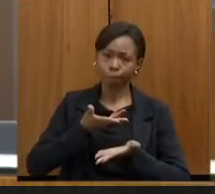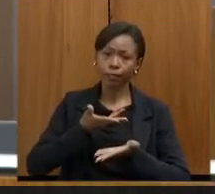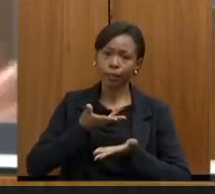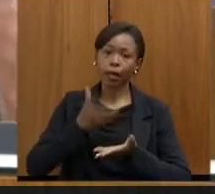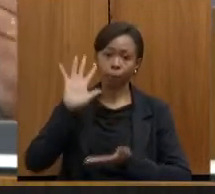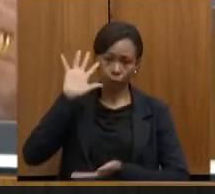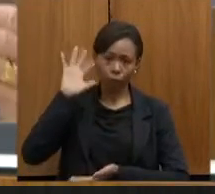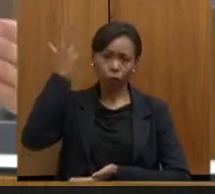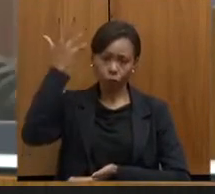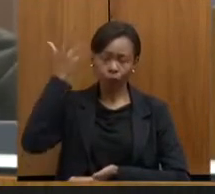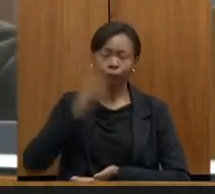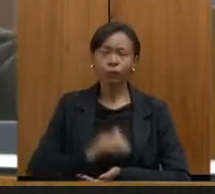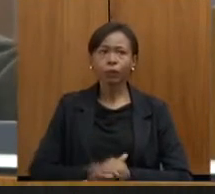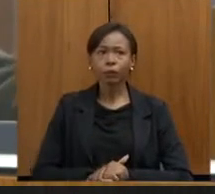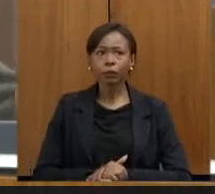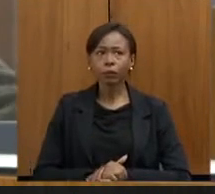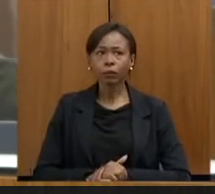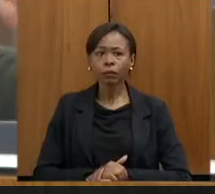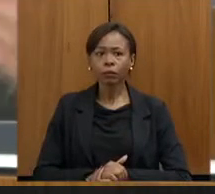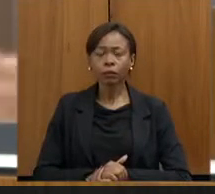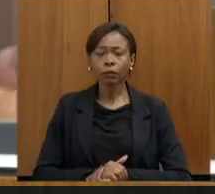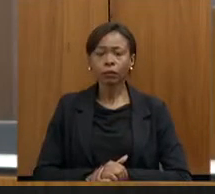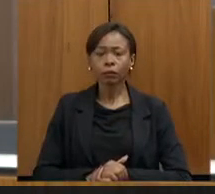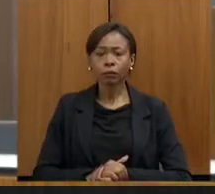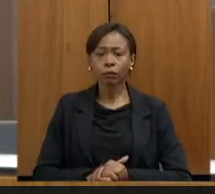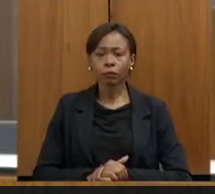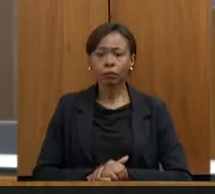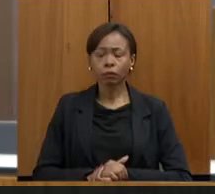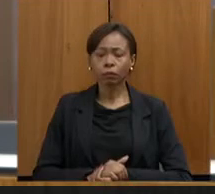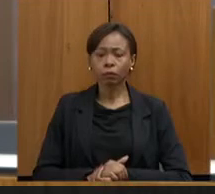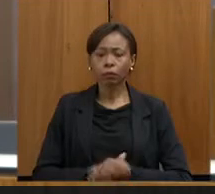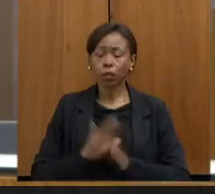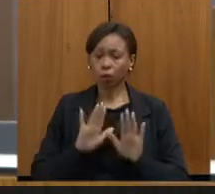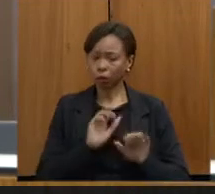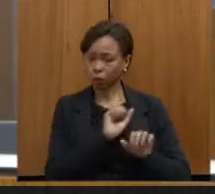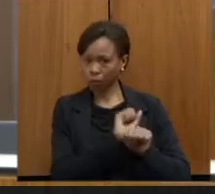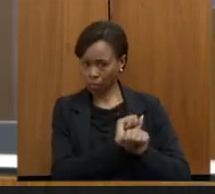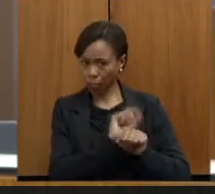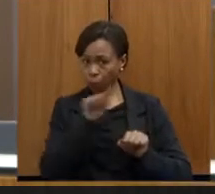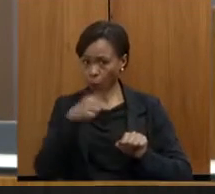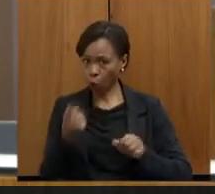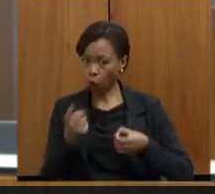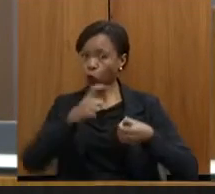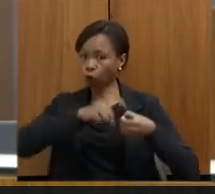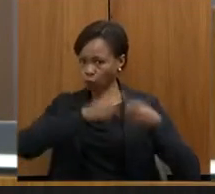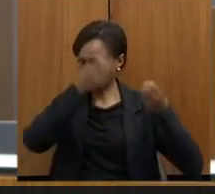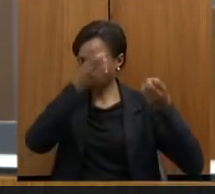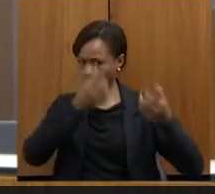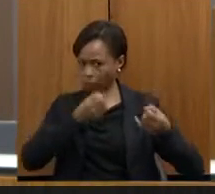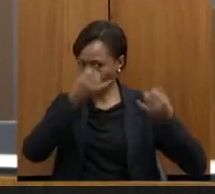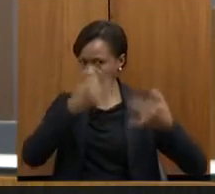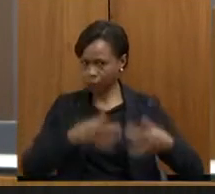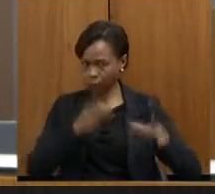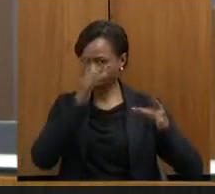eu estou dando aqui um passando rapidamente, eu vou voltar depois para explicar mais sobre essas questões.